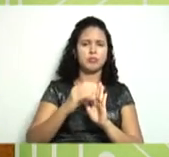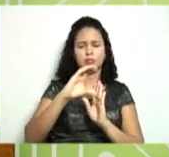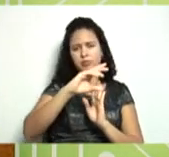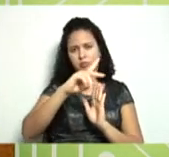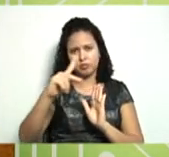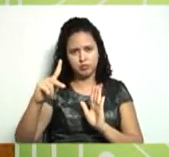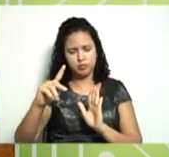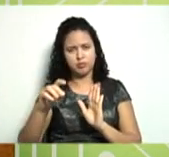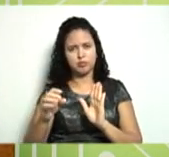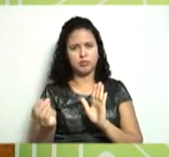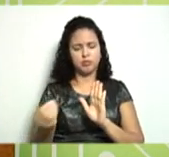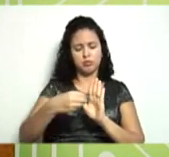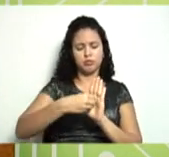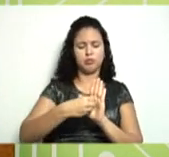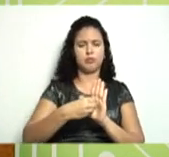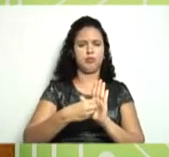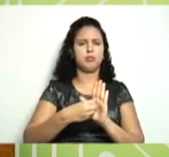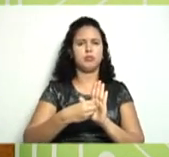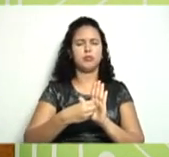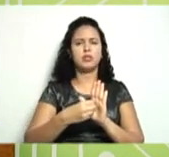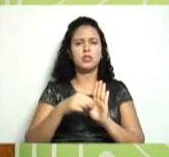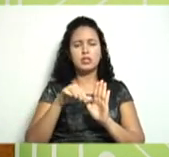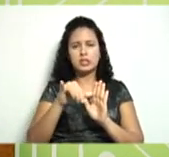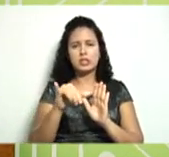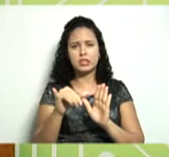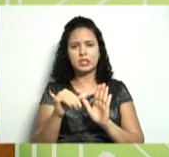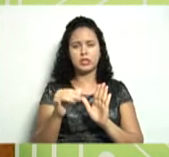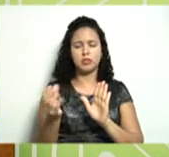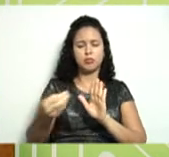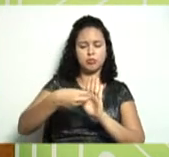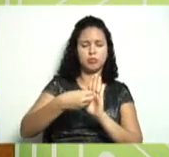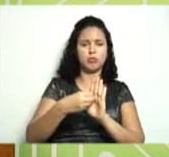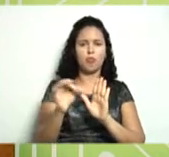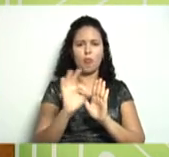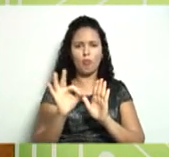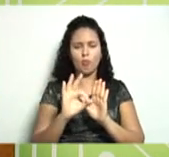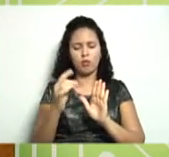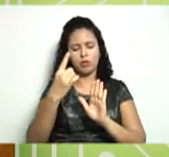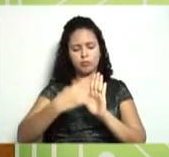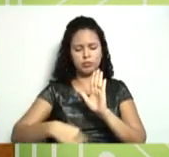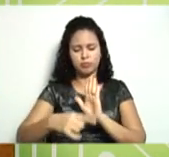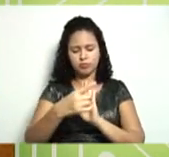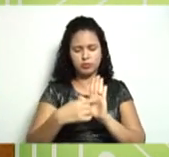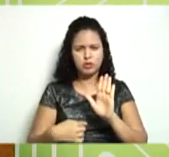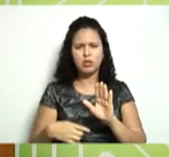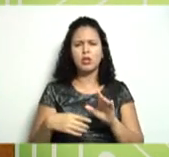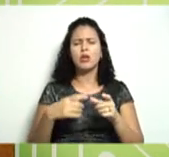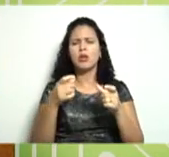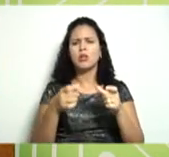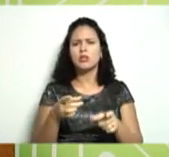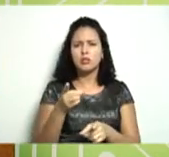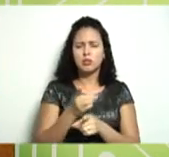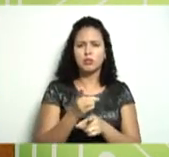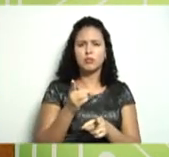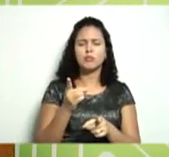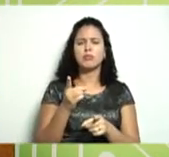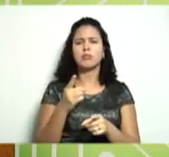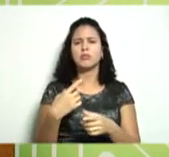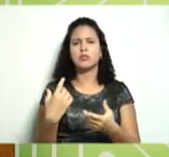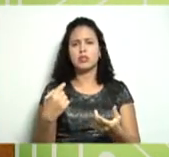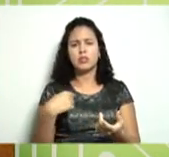ter dentro do estatuto, senão ele estará sendo considerado nulo. Onde eu encontro isso, professora? A senhora fala muito rápido, eu